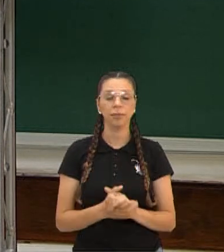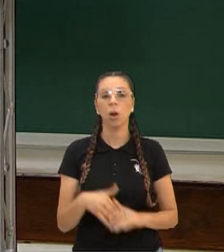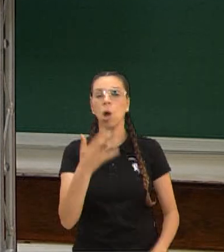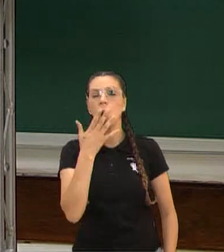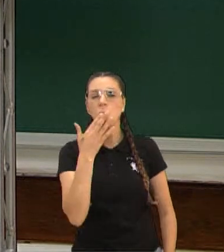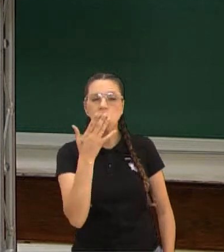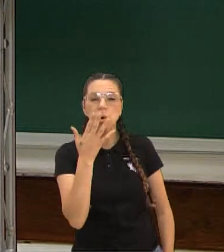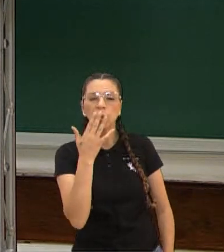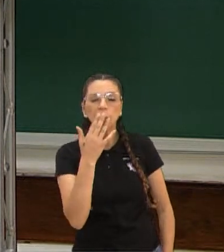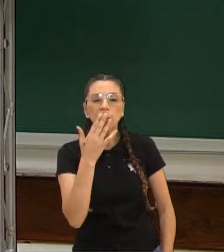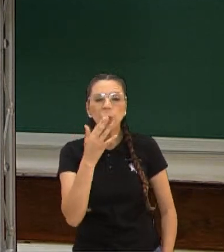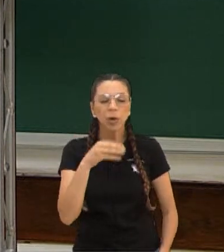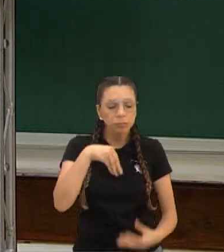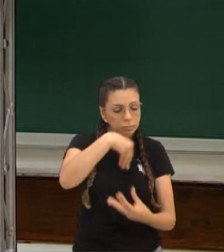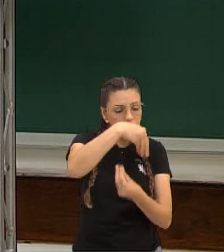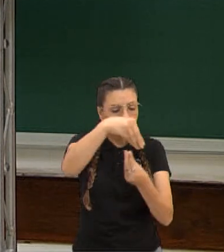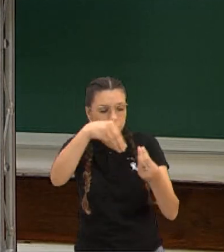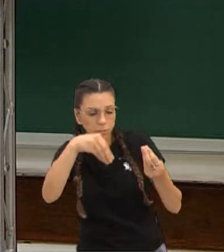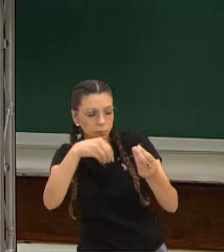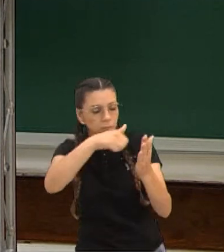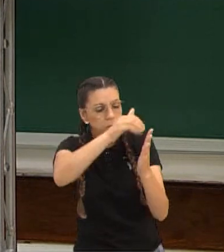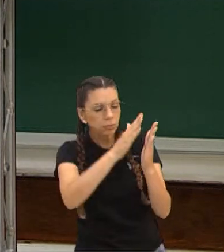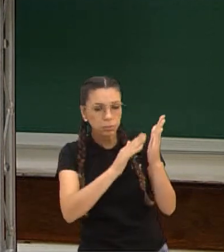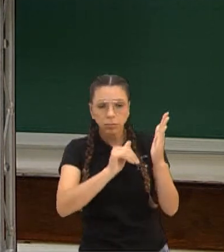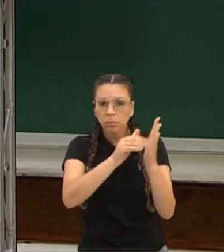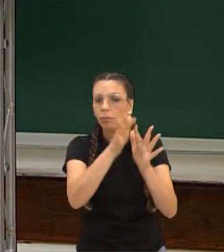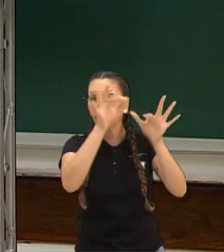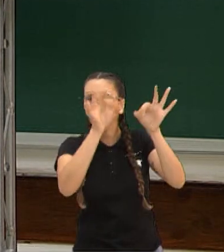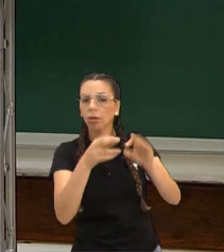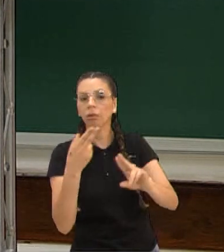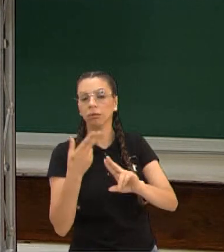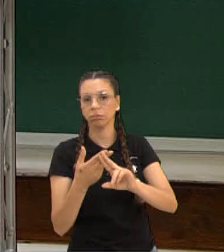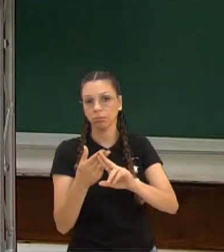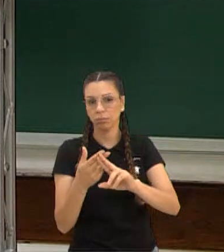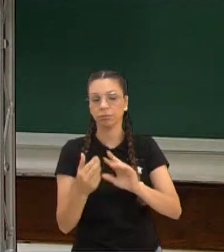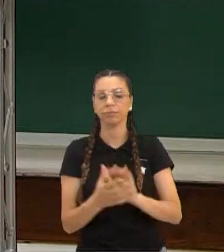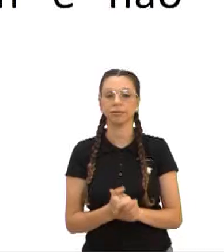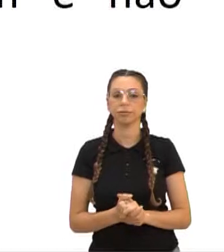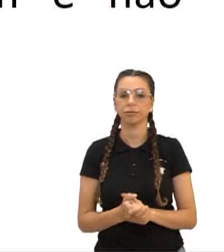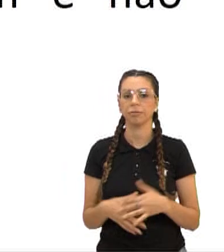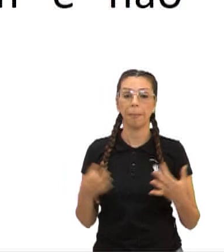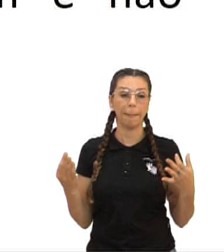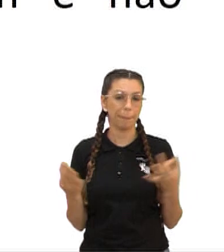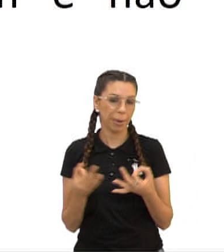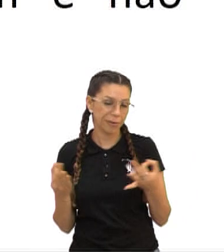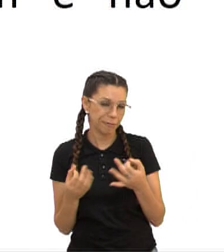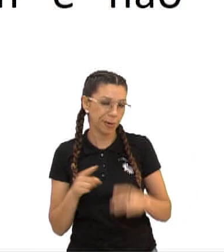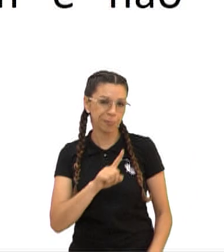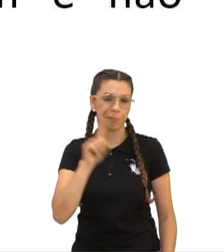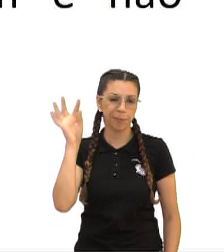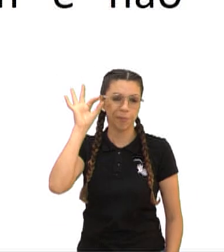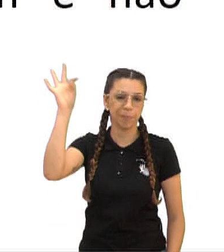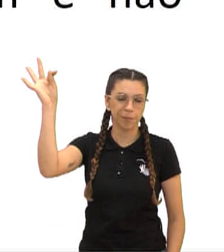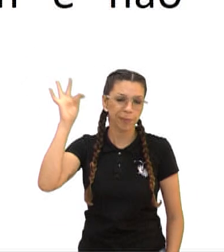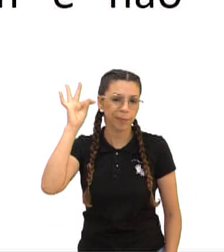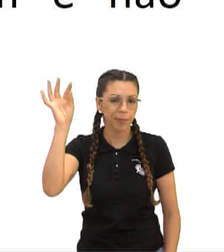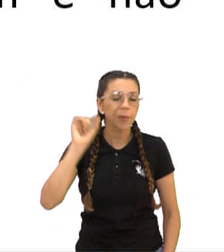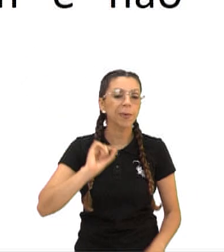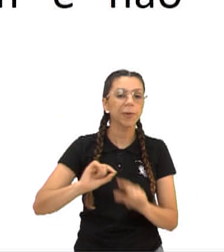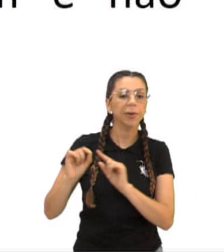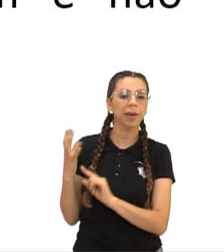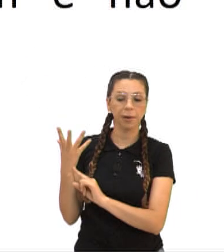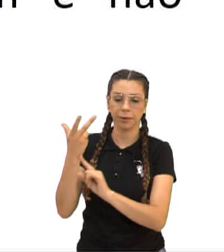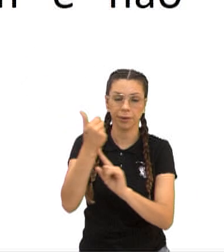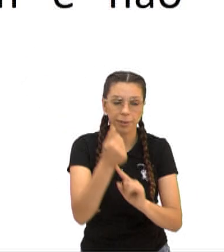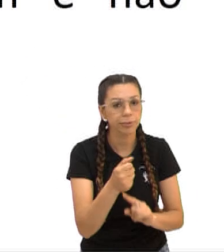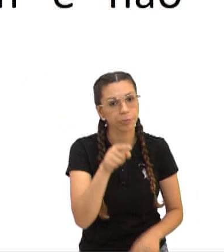o contraste de simultaneidade das cores do Chevreul, tá, pessoal? Essa teoria, para quem trabalha arte, conhece bastante isso, e é